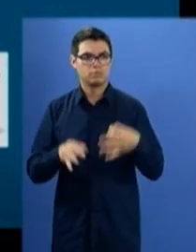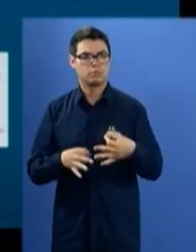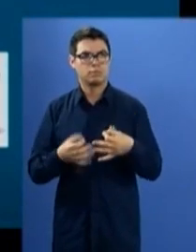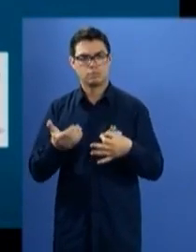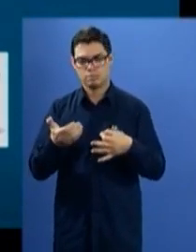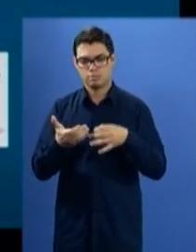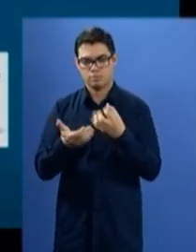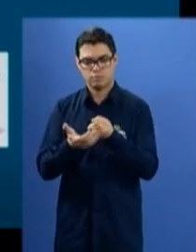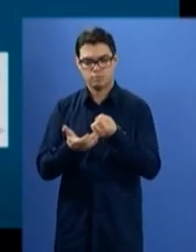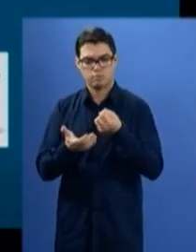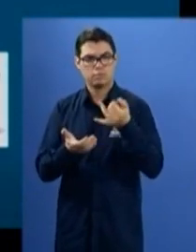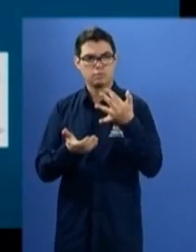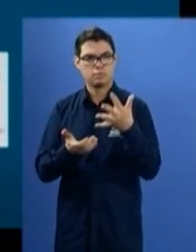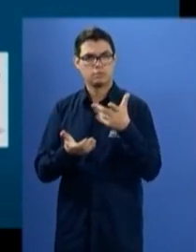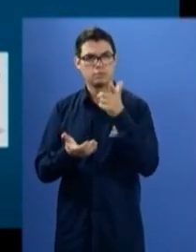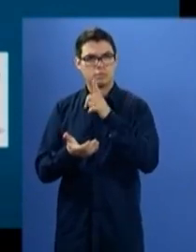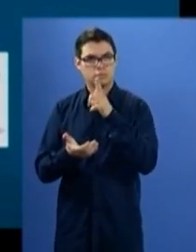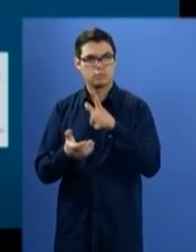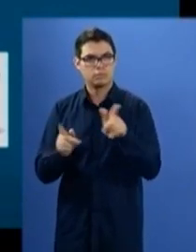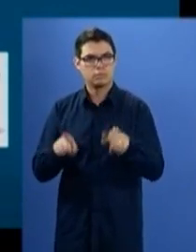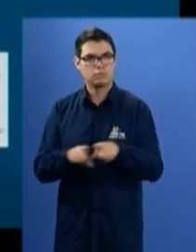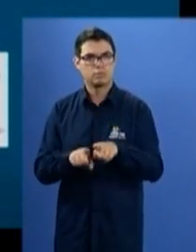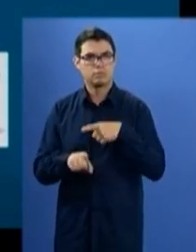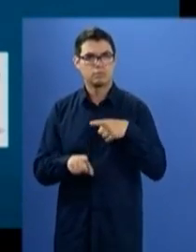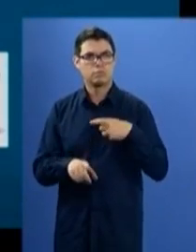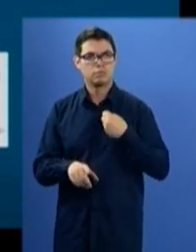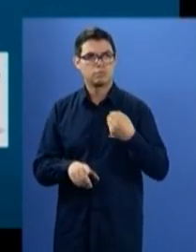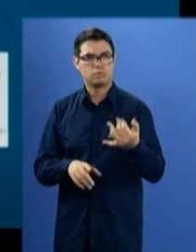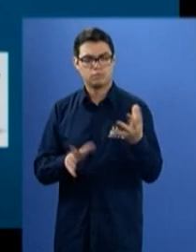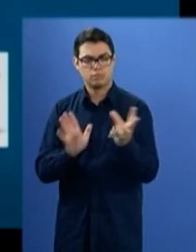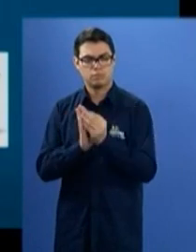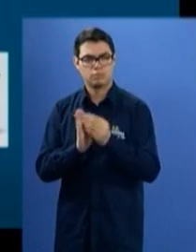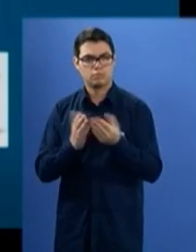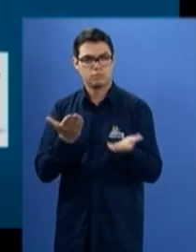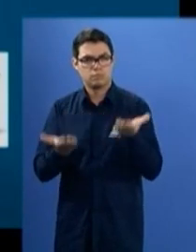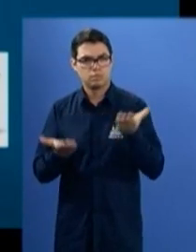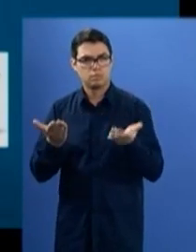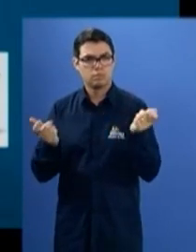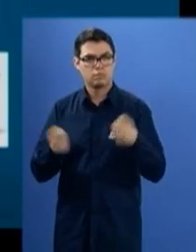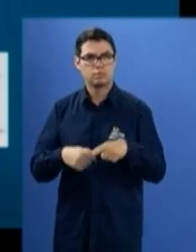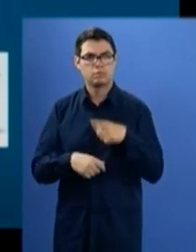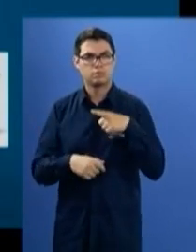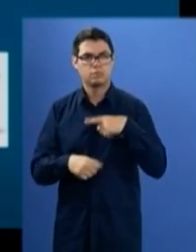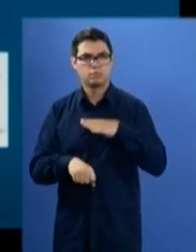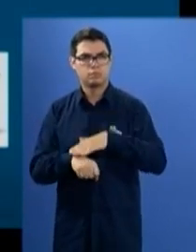preliminar e avaliar o fator ritmo da operação. E aí nós temos o tempo médio e o tempo normal,